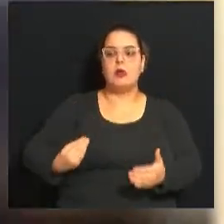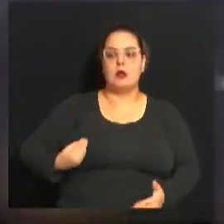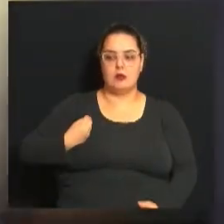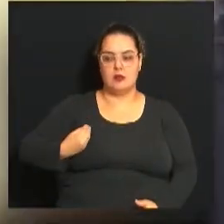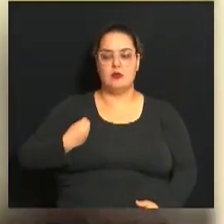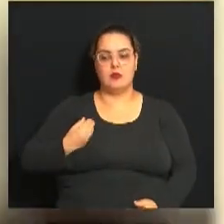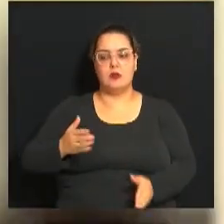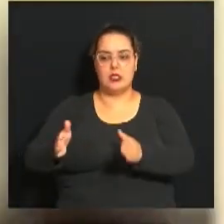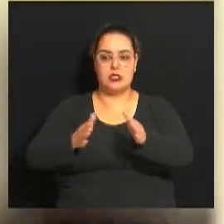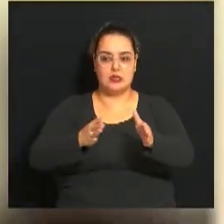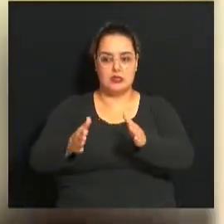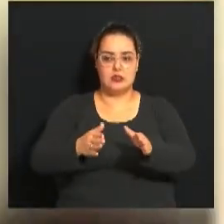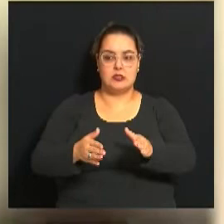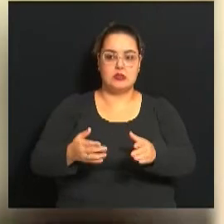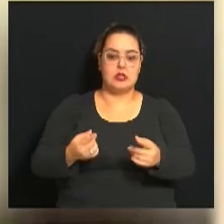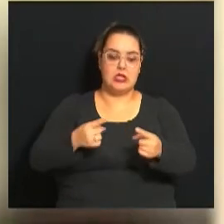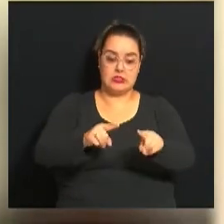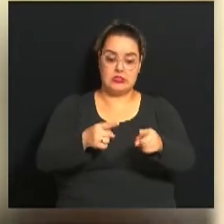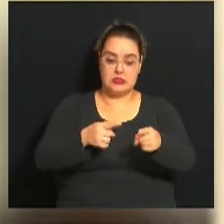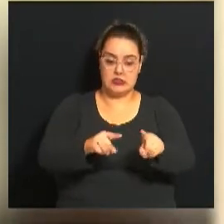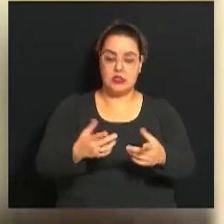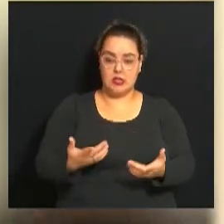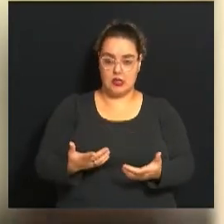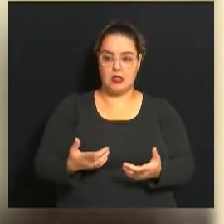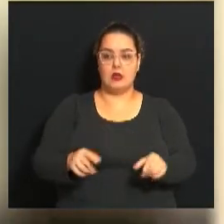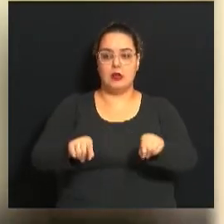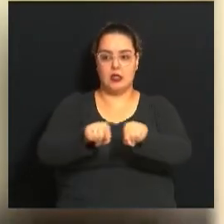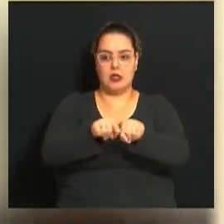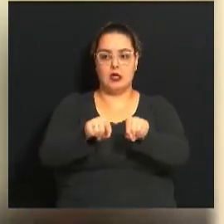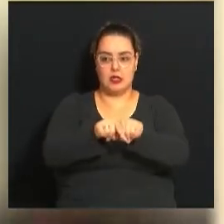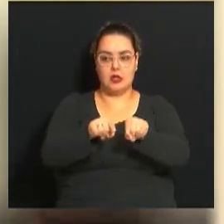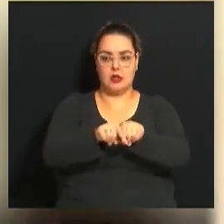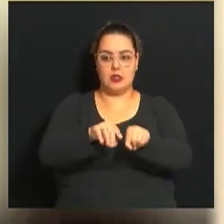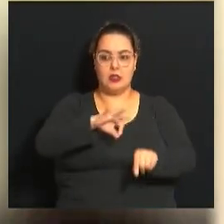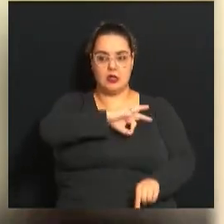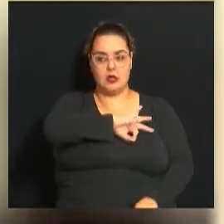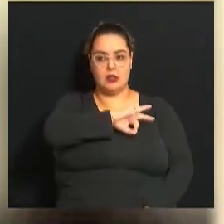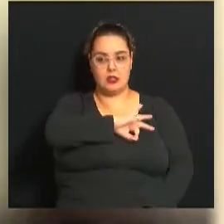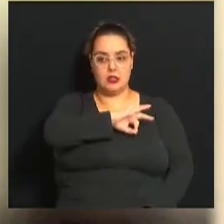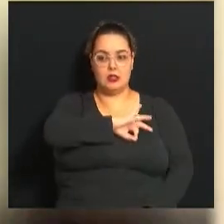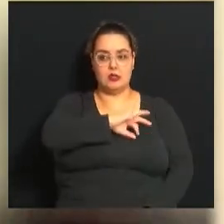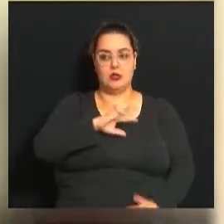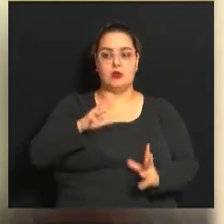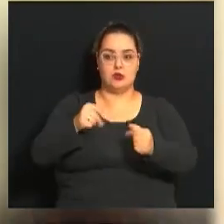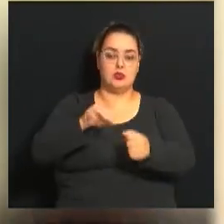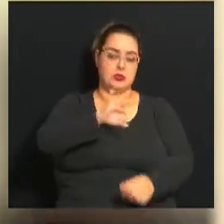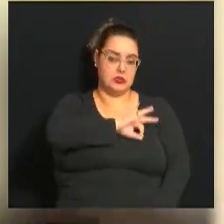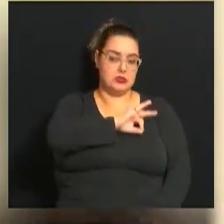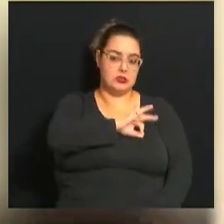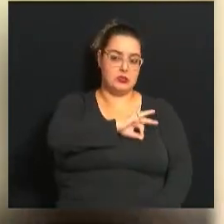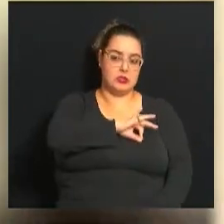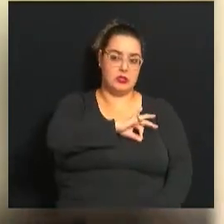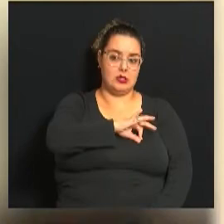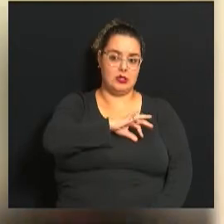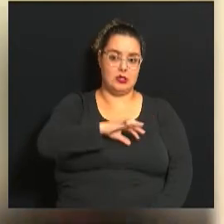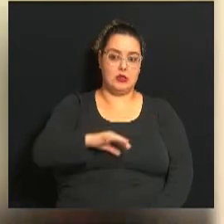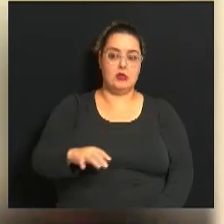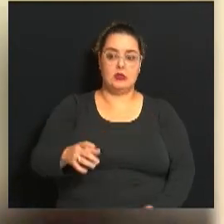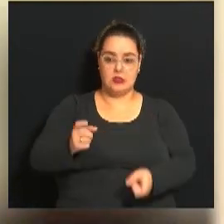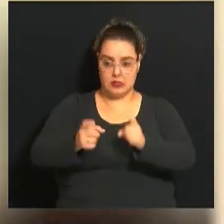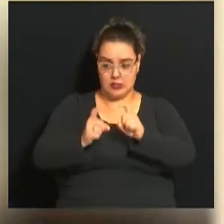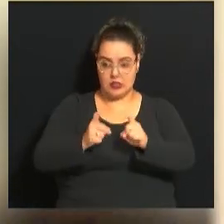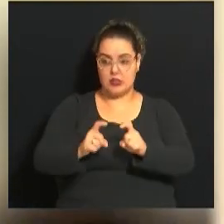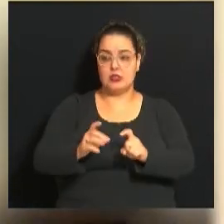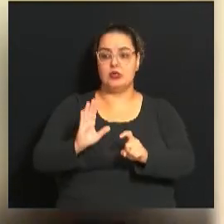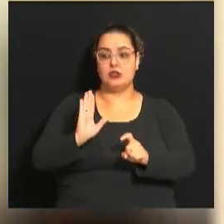recentemente esses ataques e também na delegacia, na verdade nas delegacias, porque aqui nessa reunião já